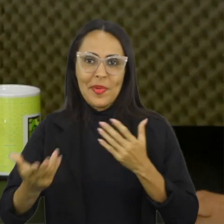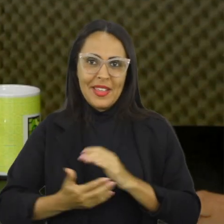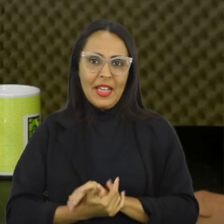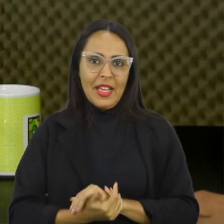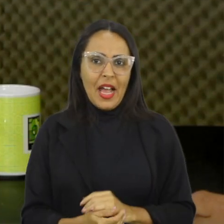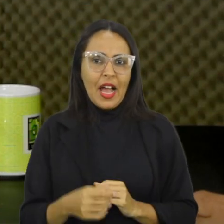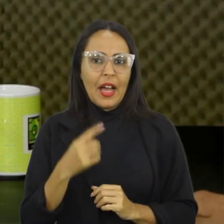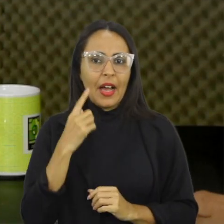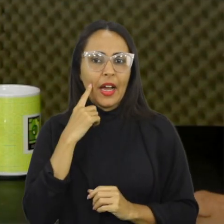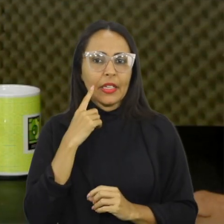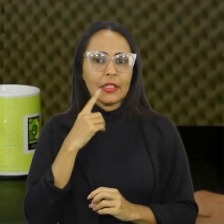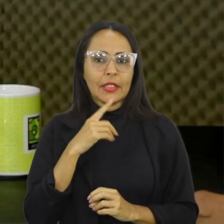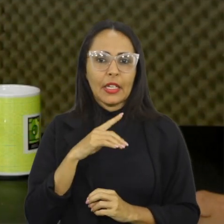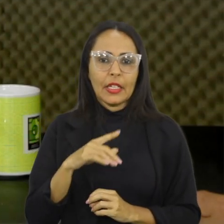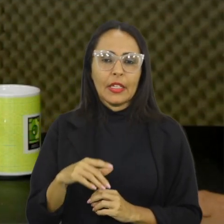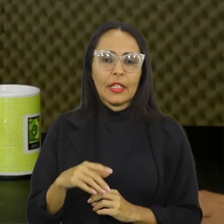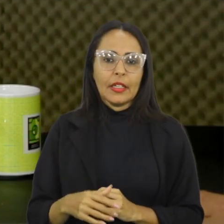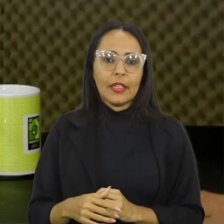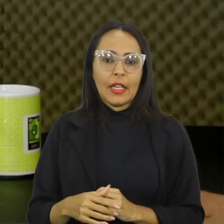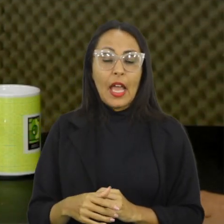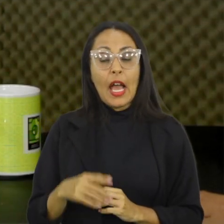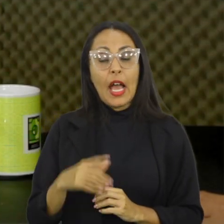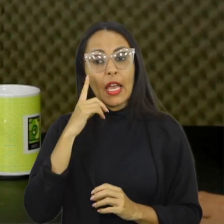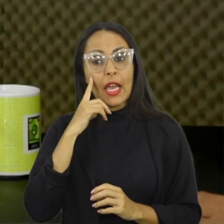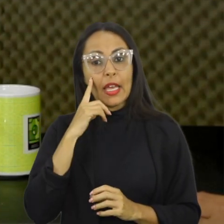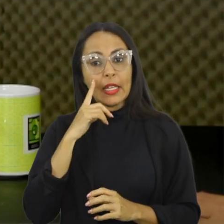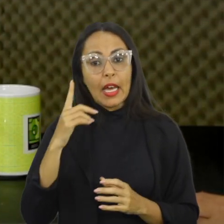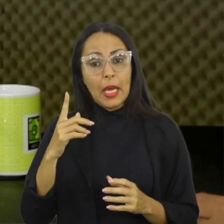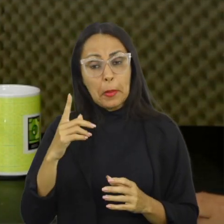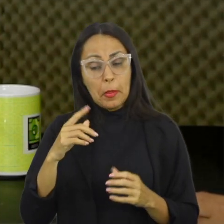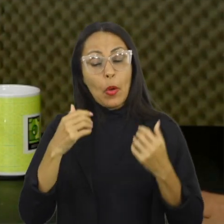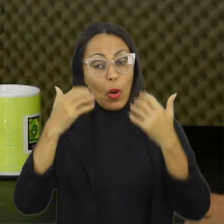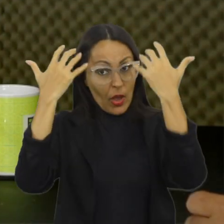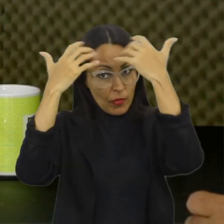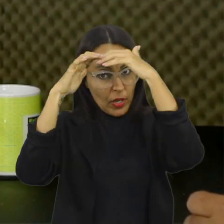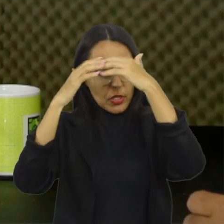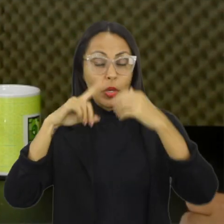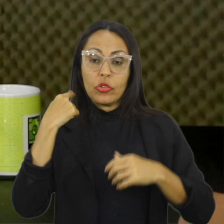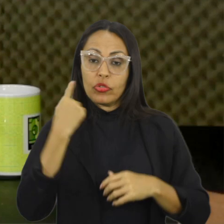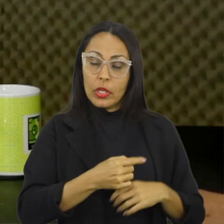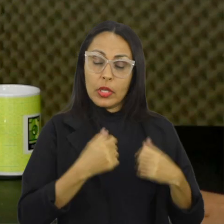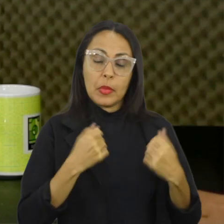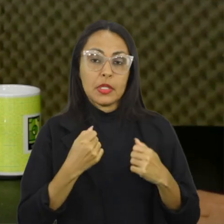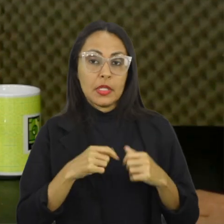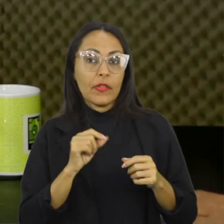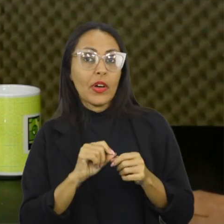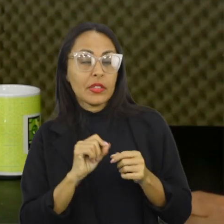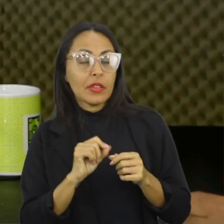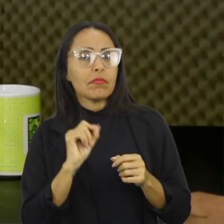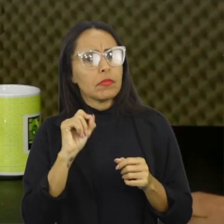Deixa, esse lugar não vale a pena, vou para outro lugar. Né? Isso é uma reflexão que a gente precisa fazer.